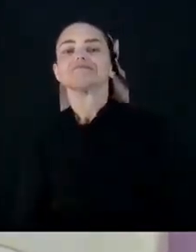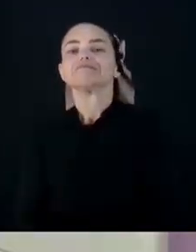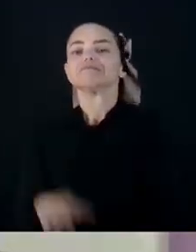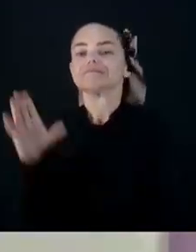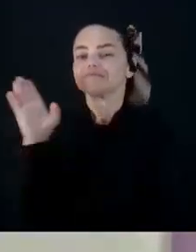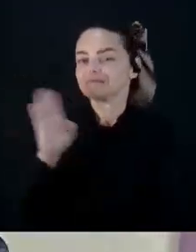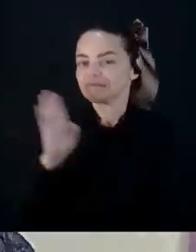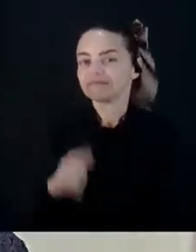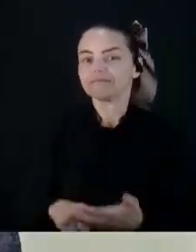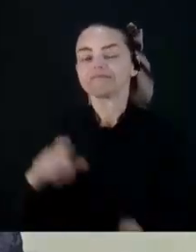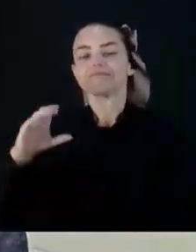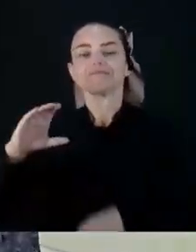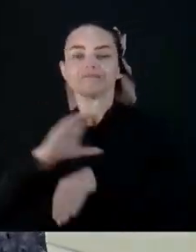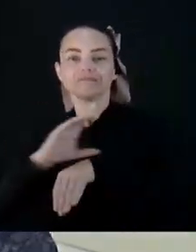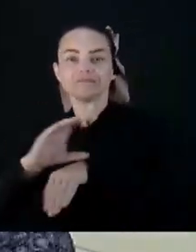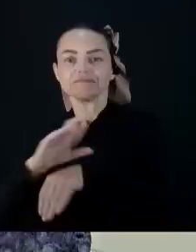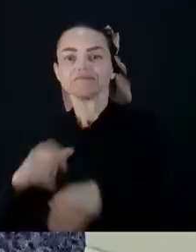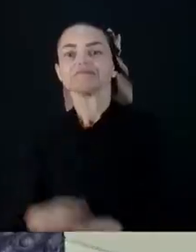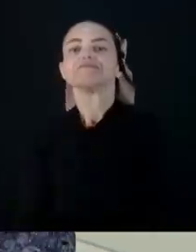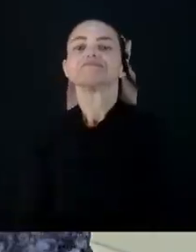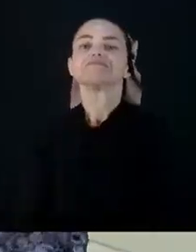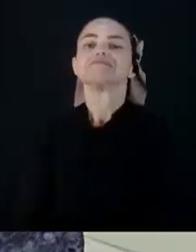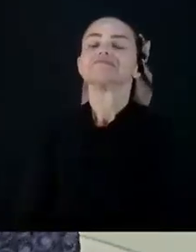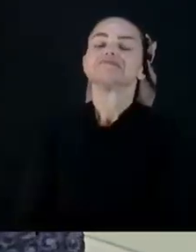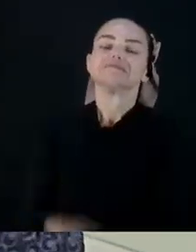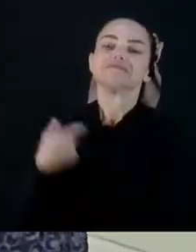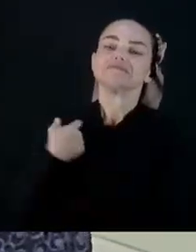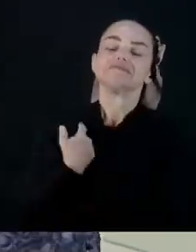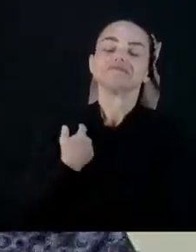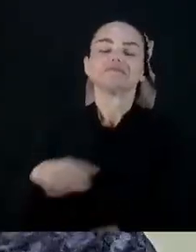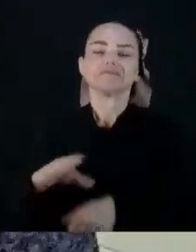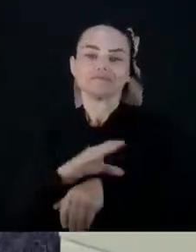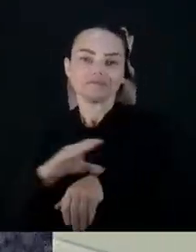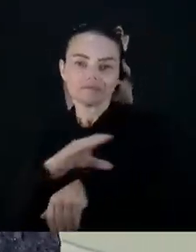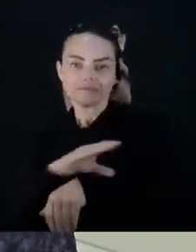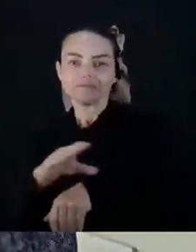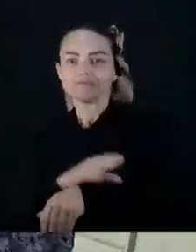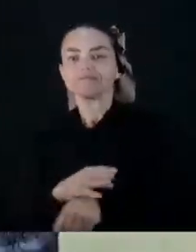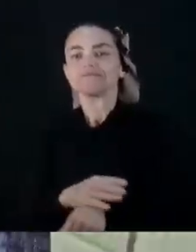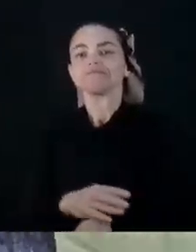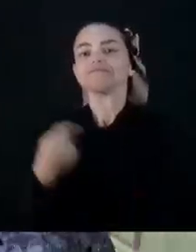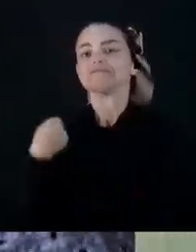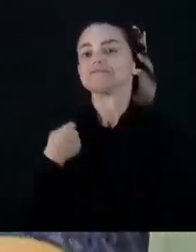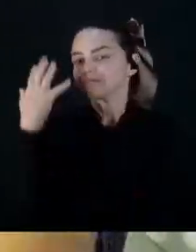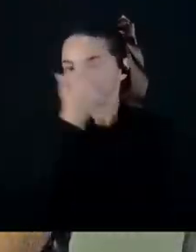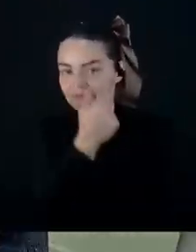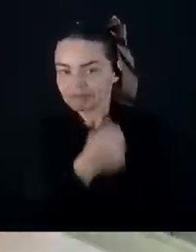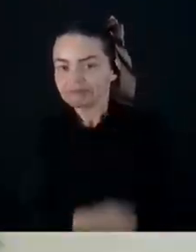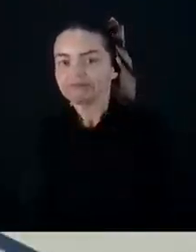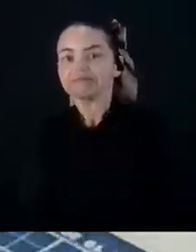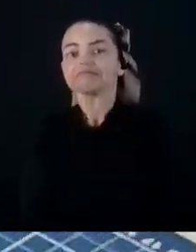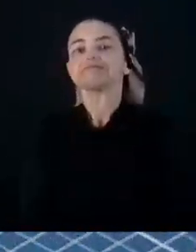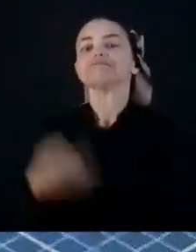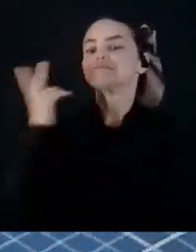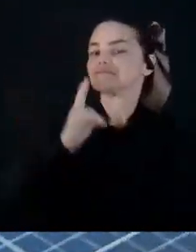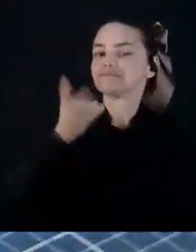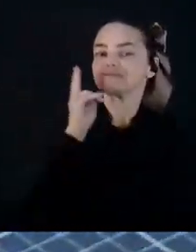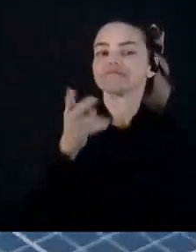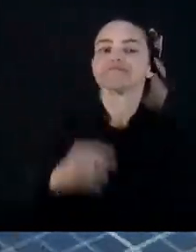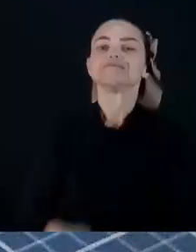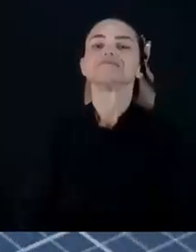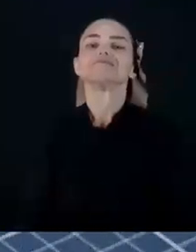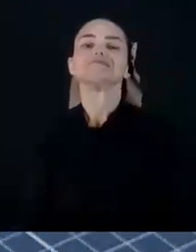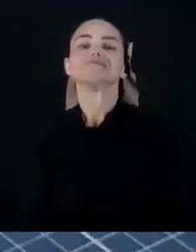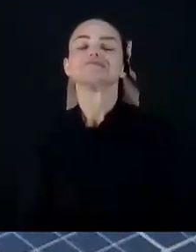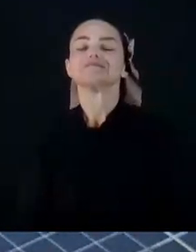uma linha coringa, né? Os tons de cinza que dá um sombreado na peça. Ó, sempre limpando o trabalhinho, tá? Então eu fechei